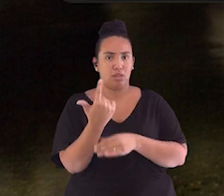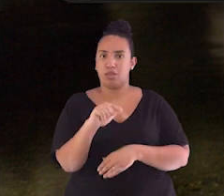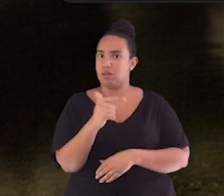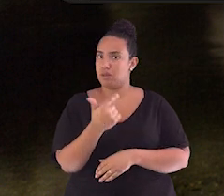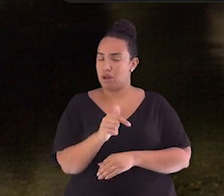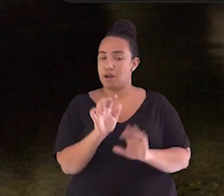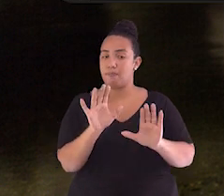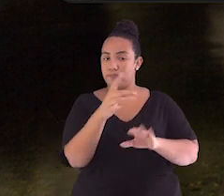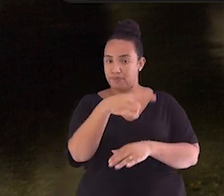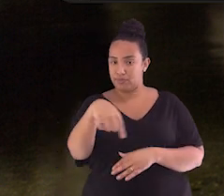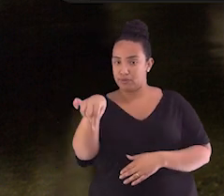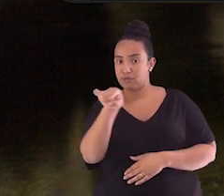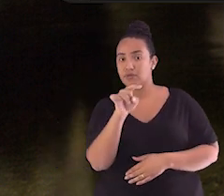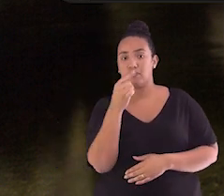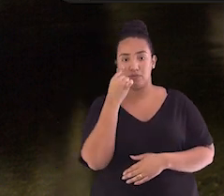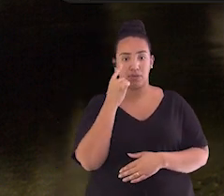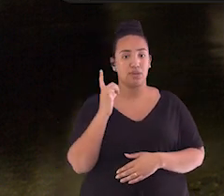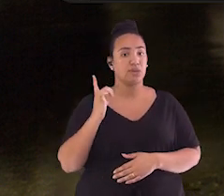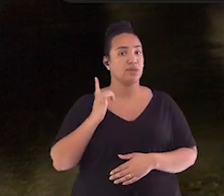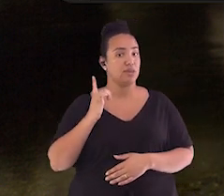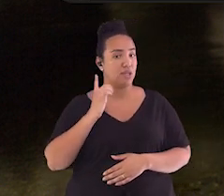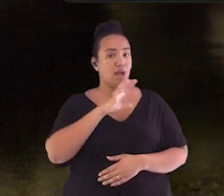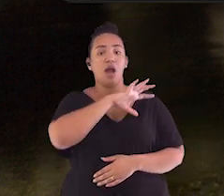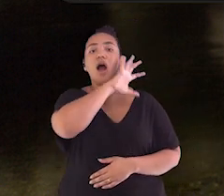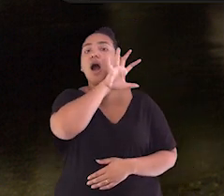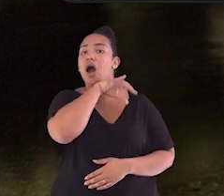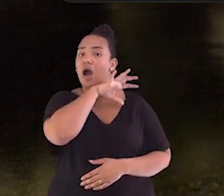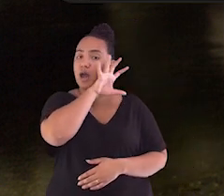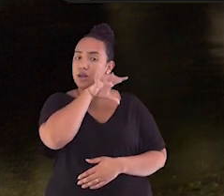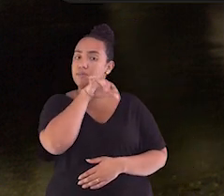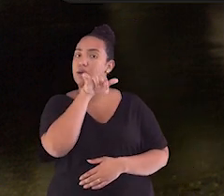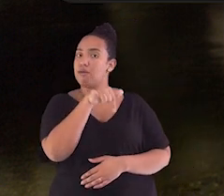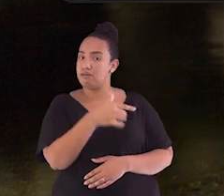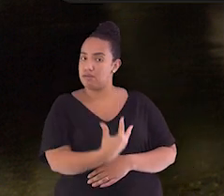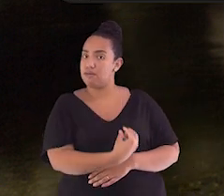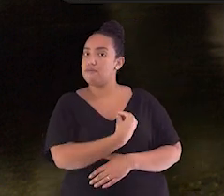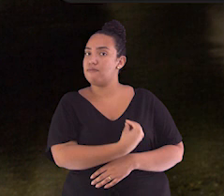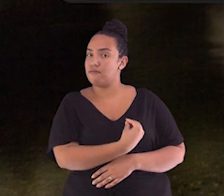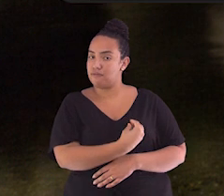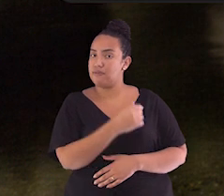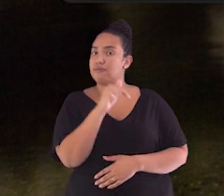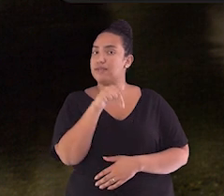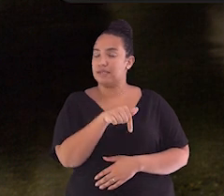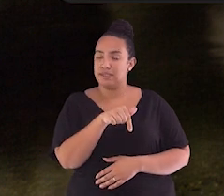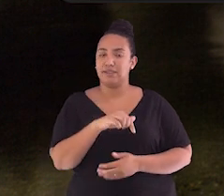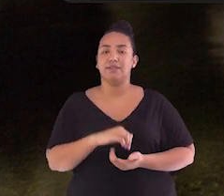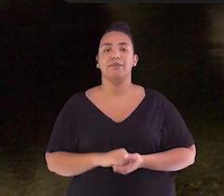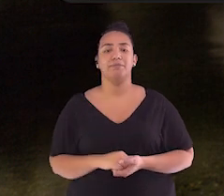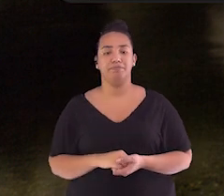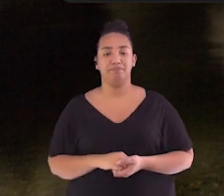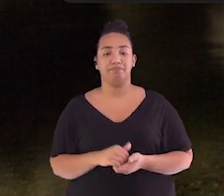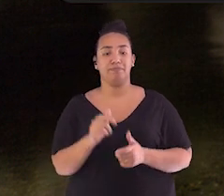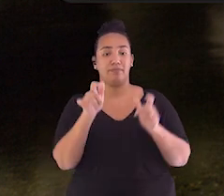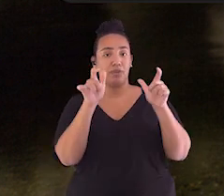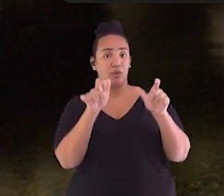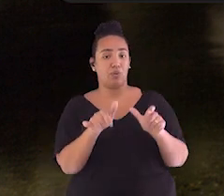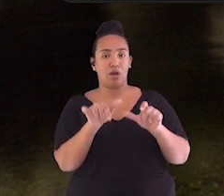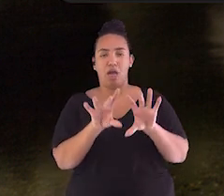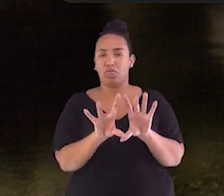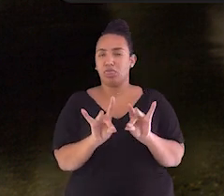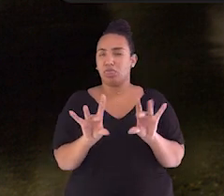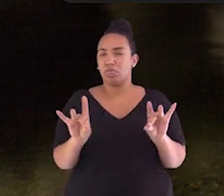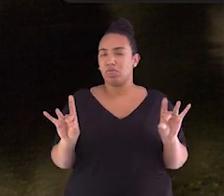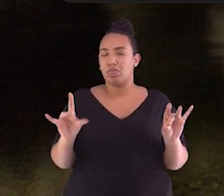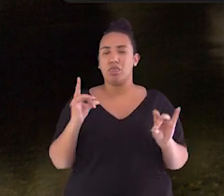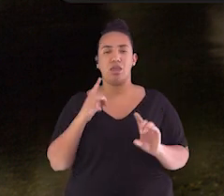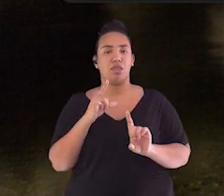vai ver que existem animais que sobrevivem em condições muito restritas. São locais úmidos e com